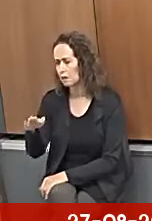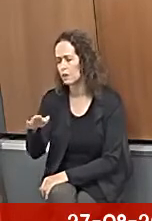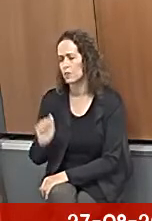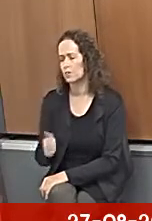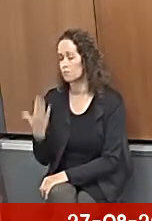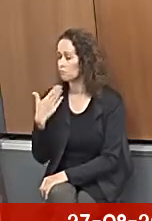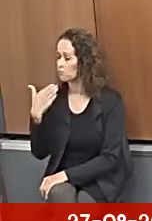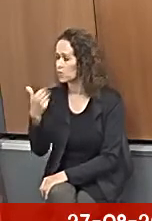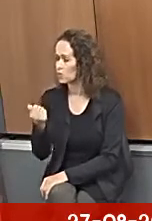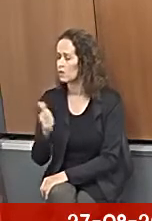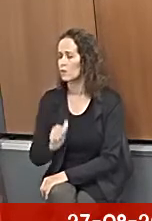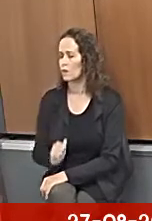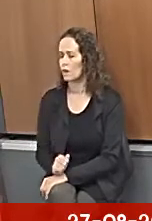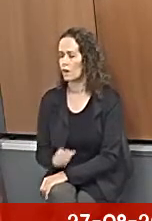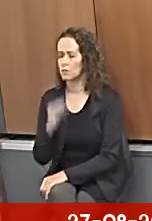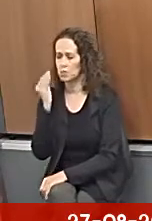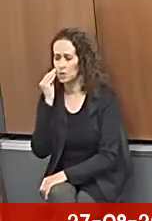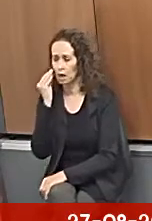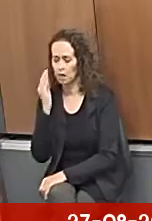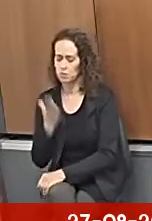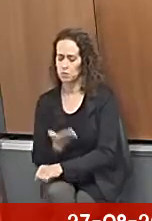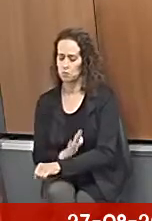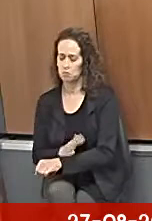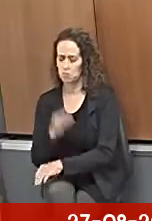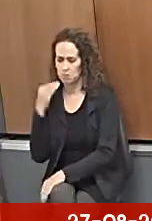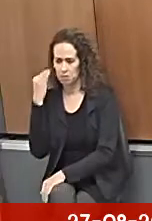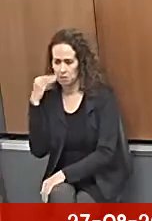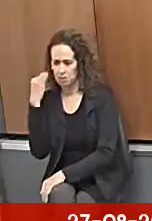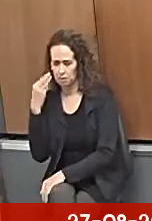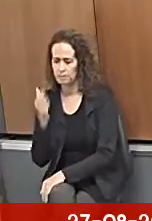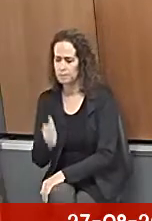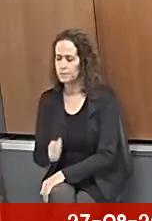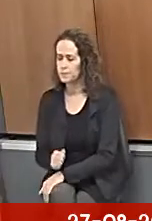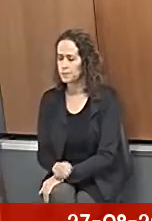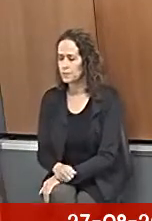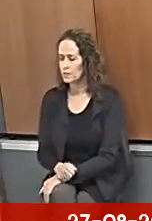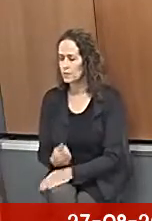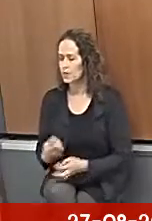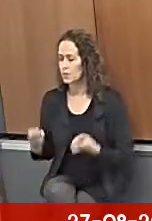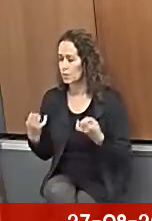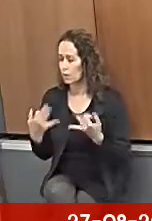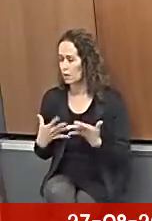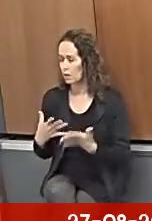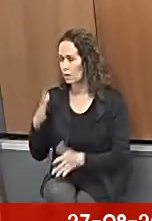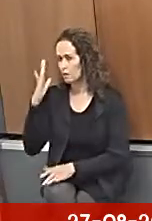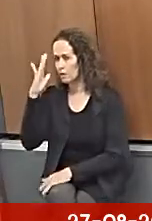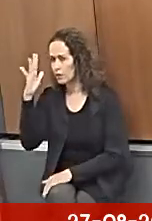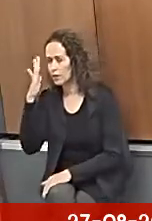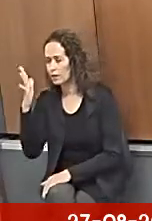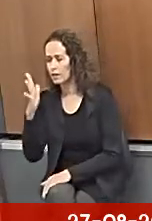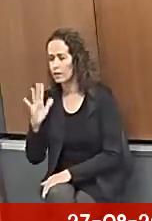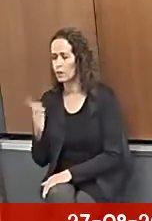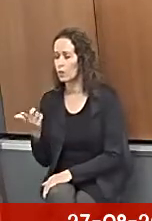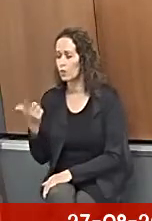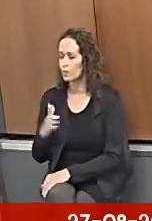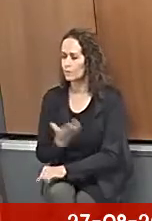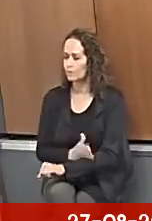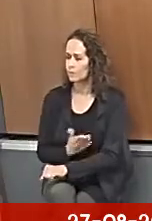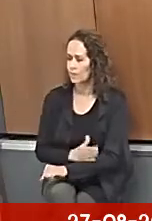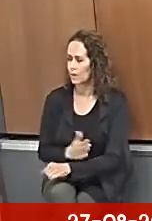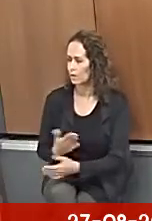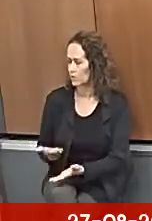fazer o test drive né é é que eu tô falando uma coisa é a teoria até a prática é ele quem fez